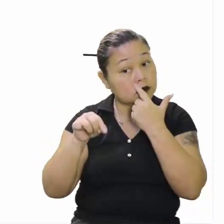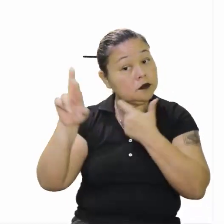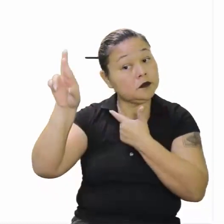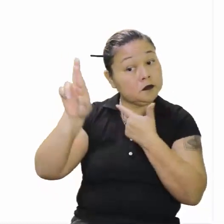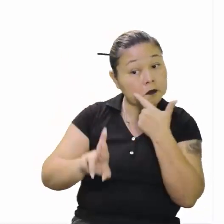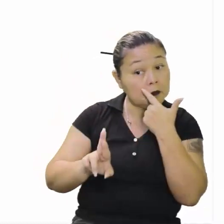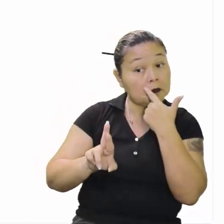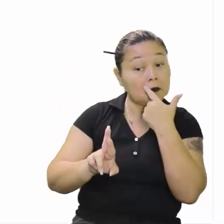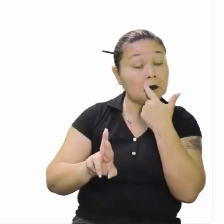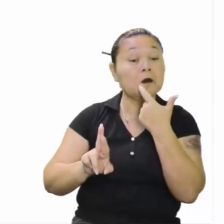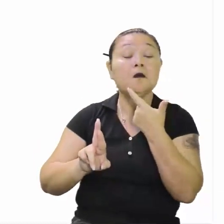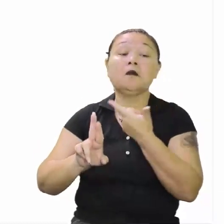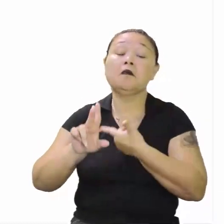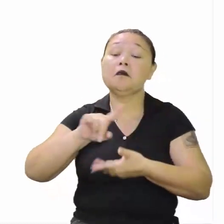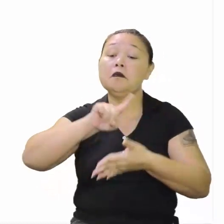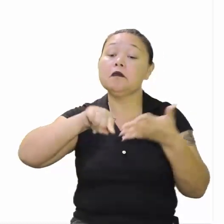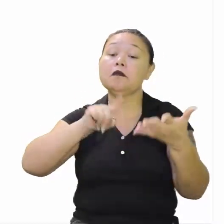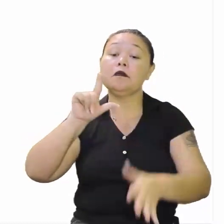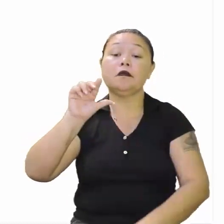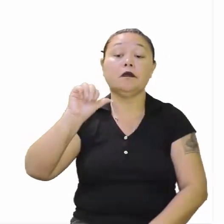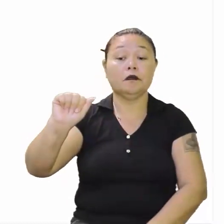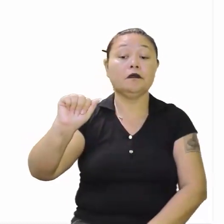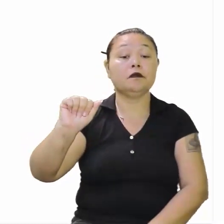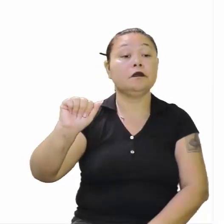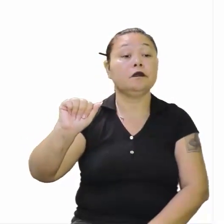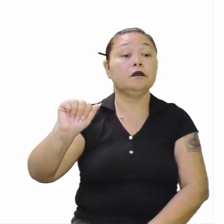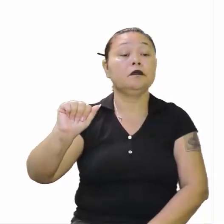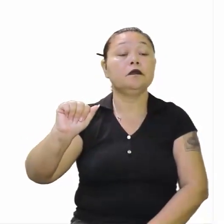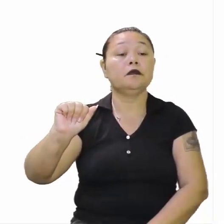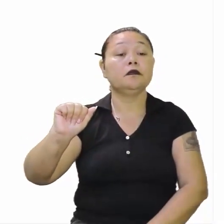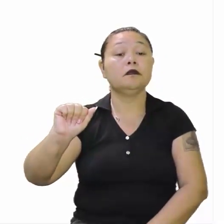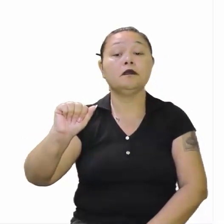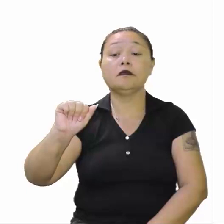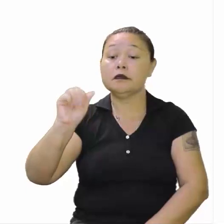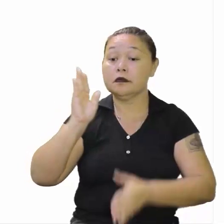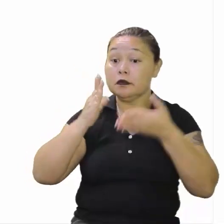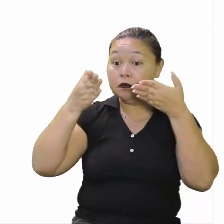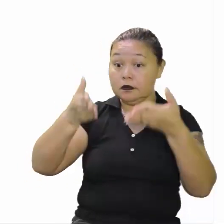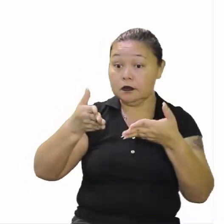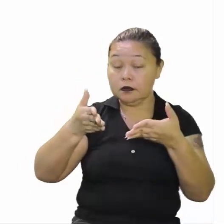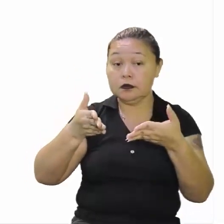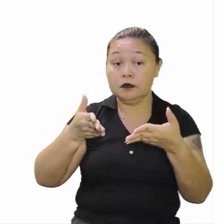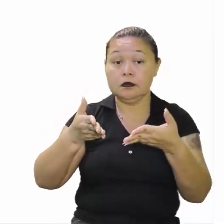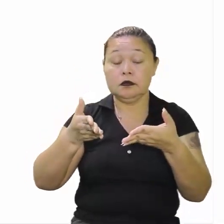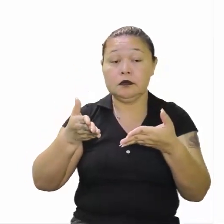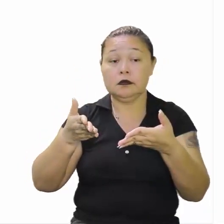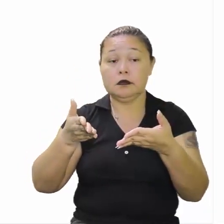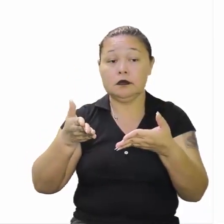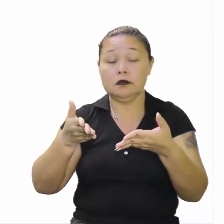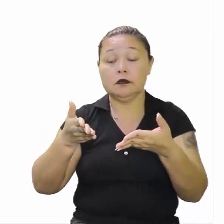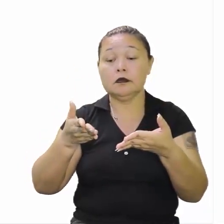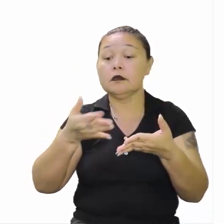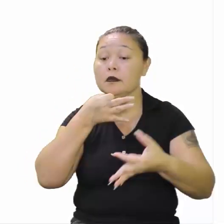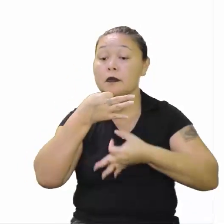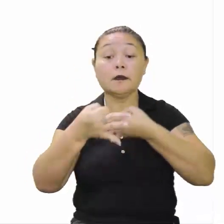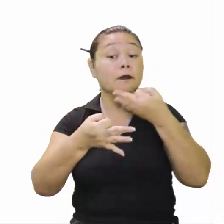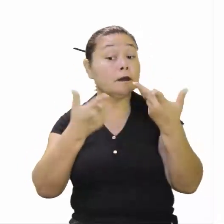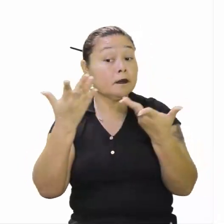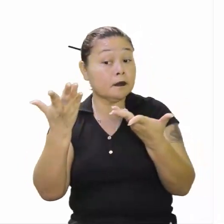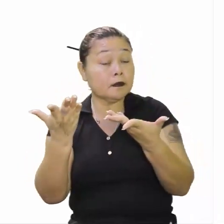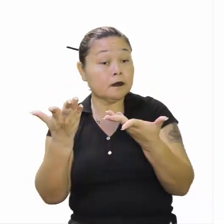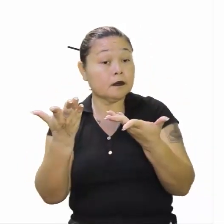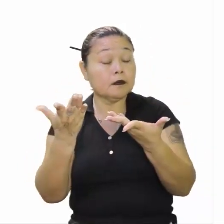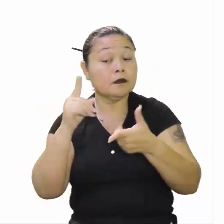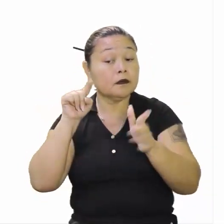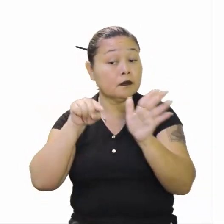resposta alternativa A. Só enfocando um pouco mais no comentário da